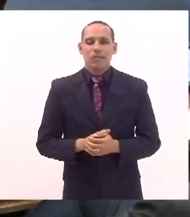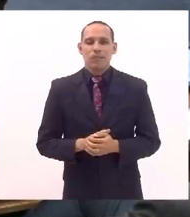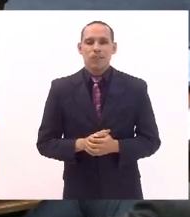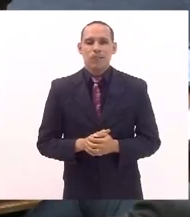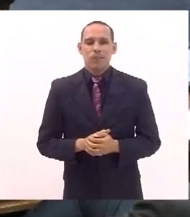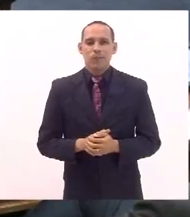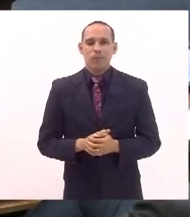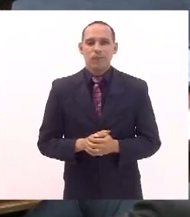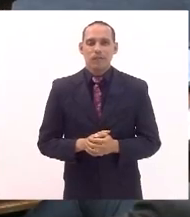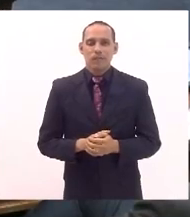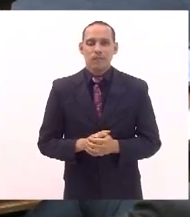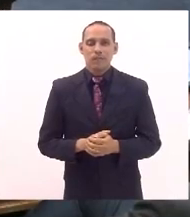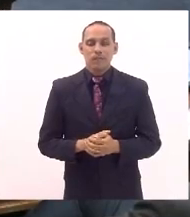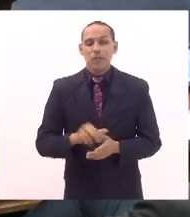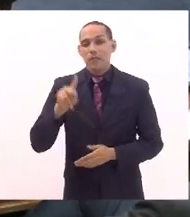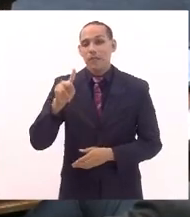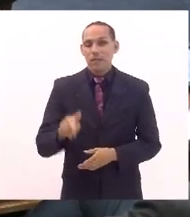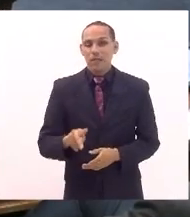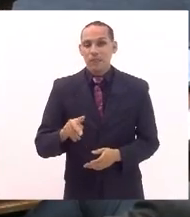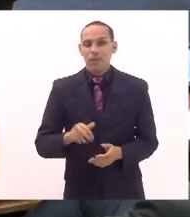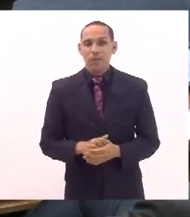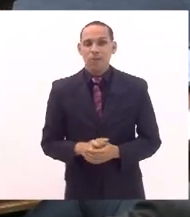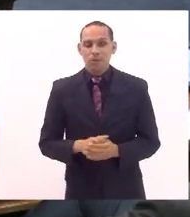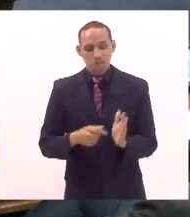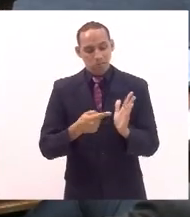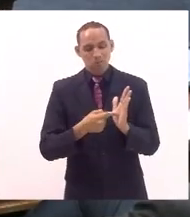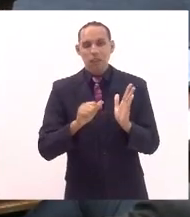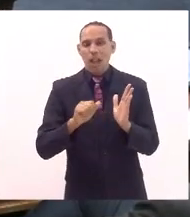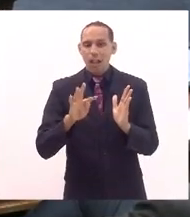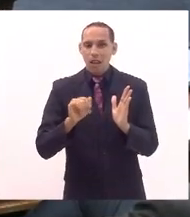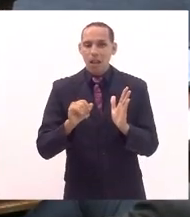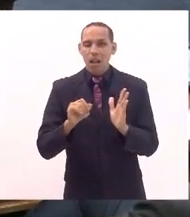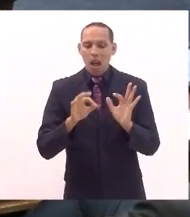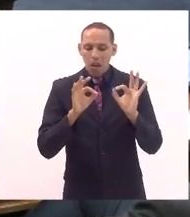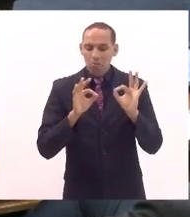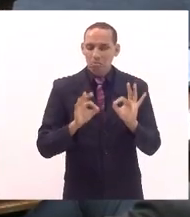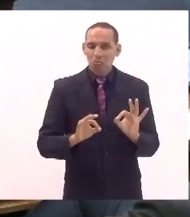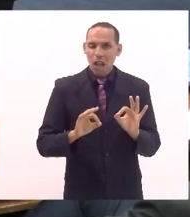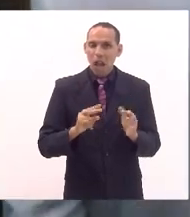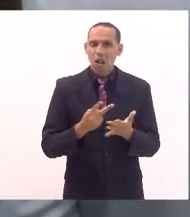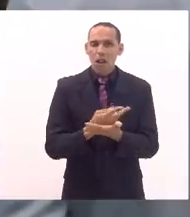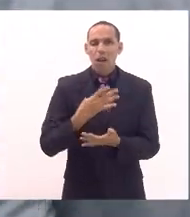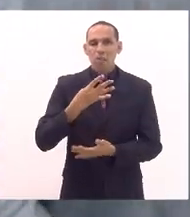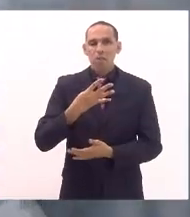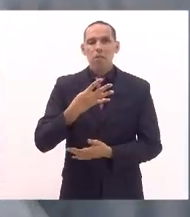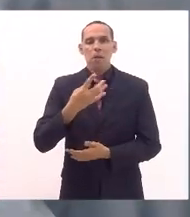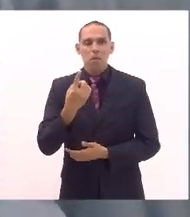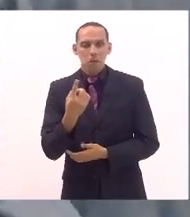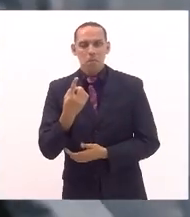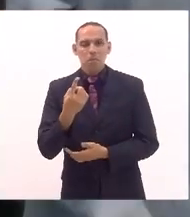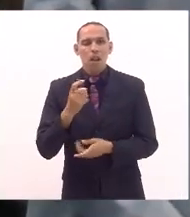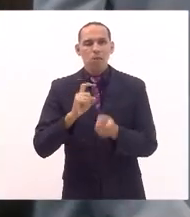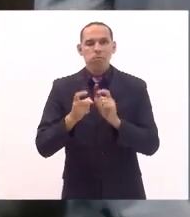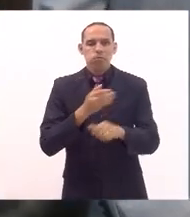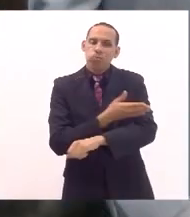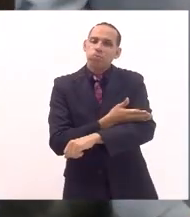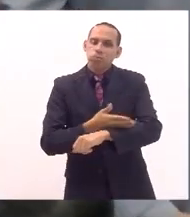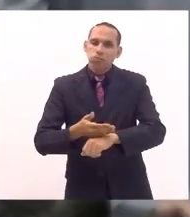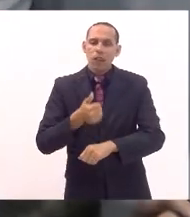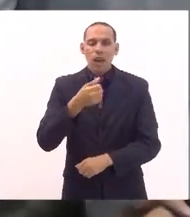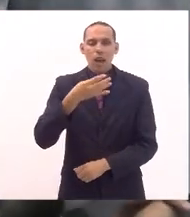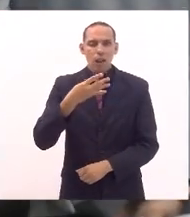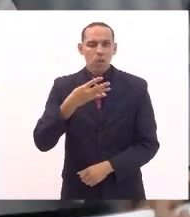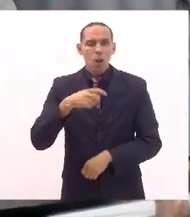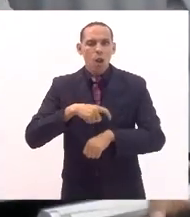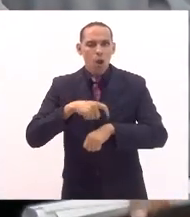já vendeu seu presidente até reflete com exatidão ocorrido na 41ª sessão ordinária que iniciada